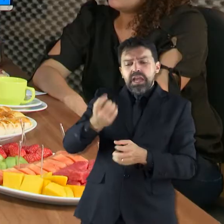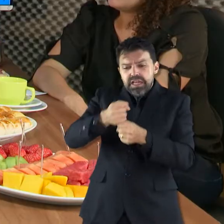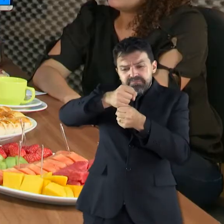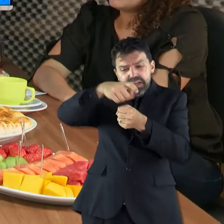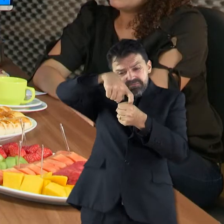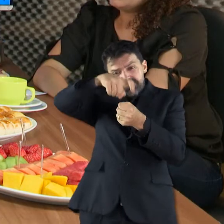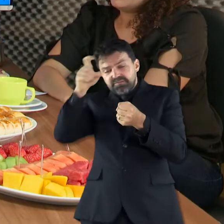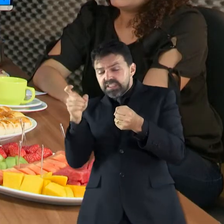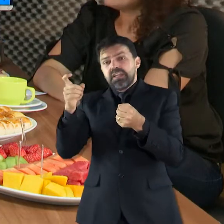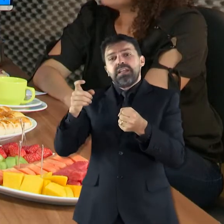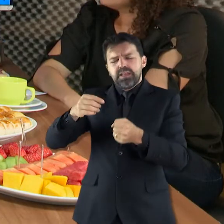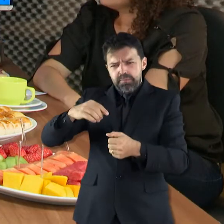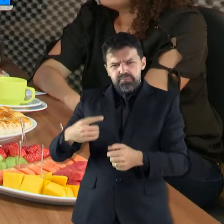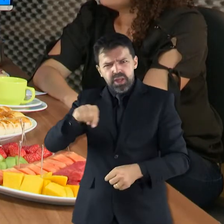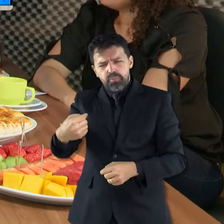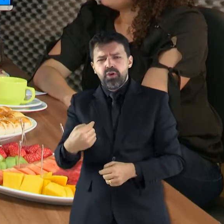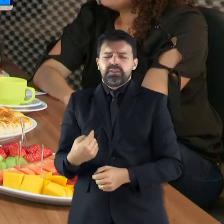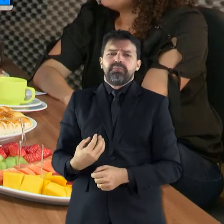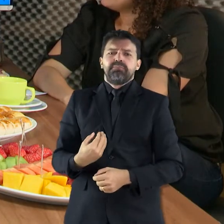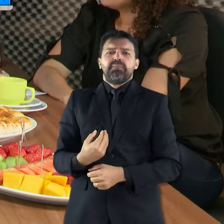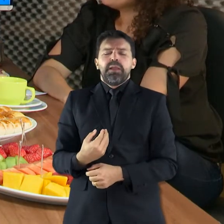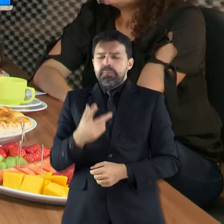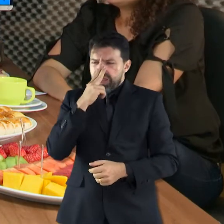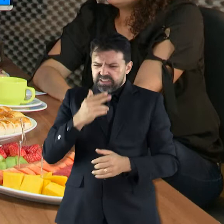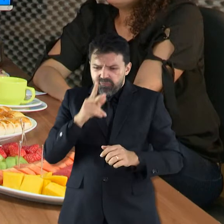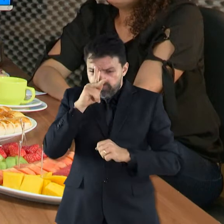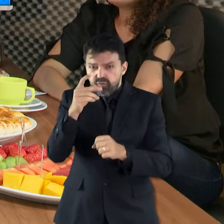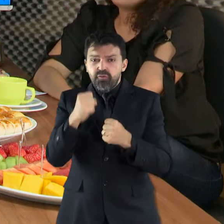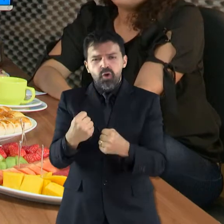essa força para não Tem, entrar. a força aparece. Aparece, né? Porque eu sou